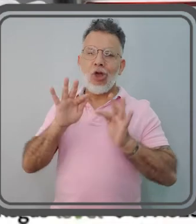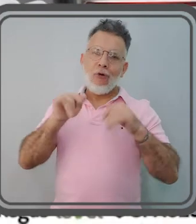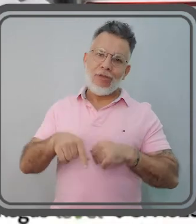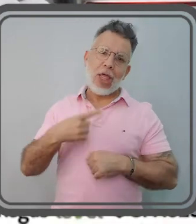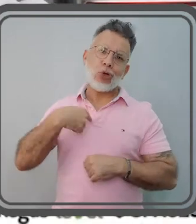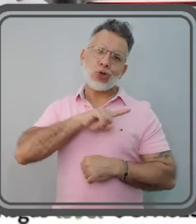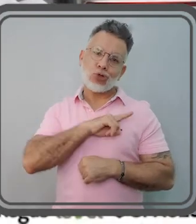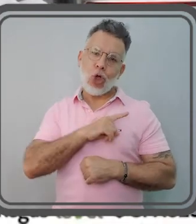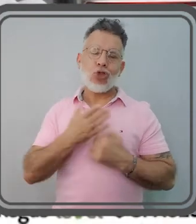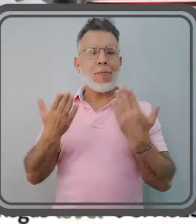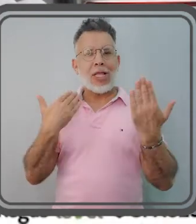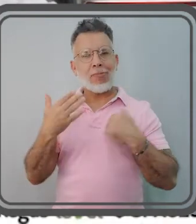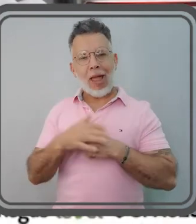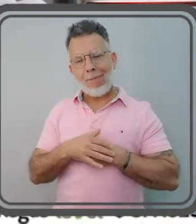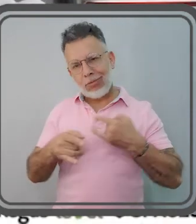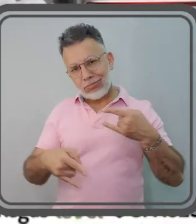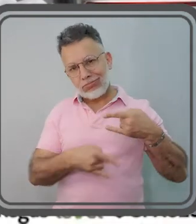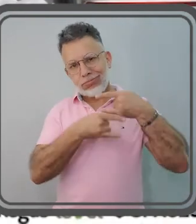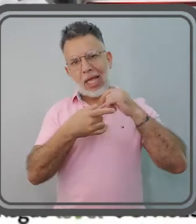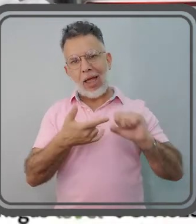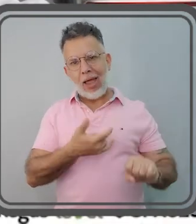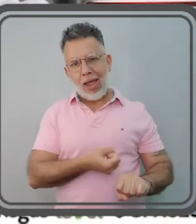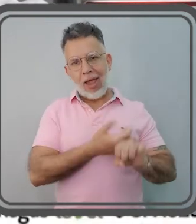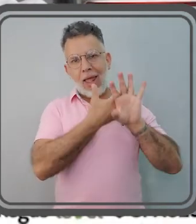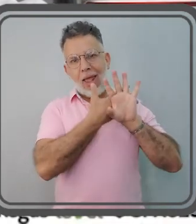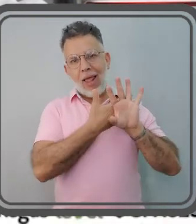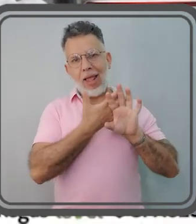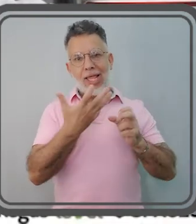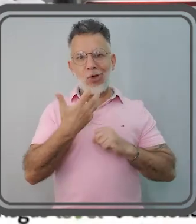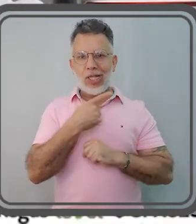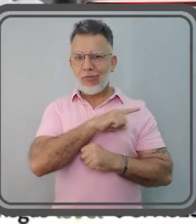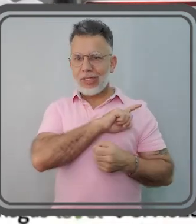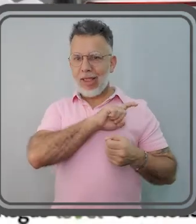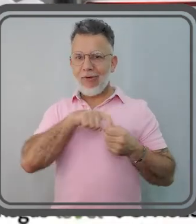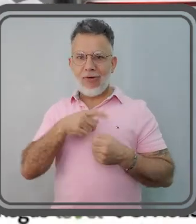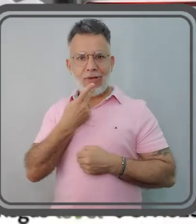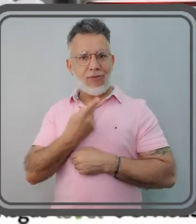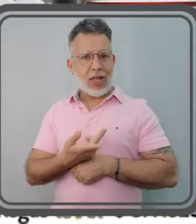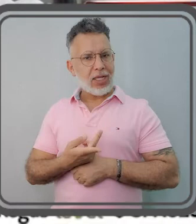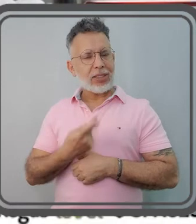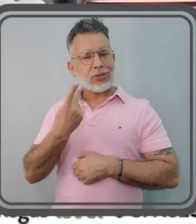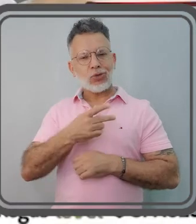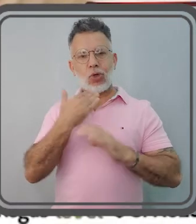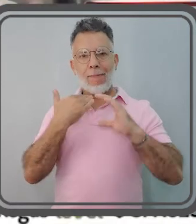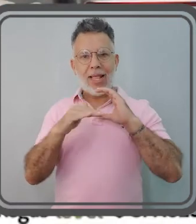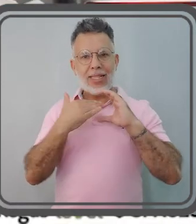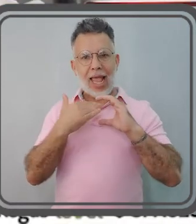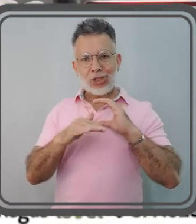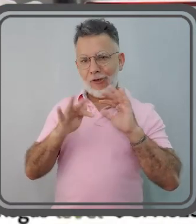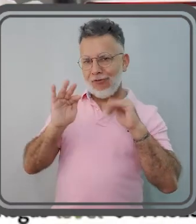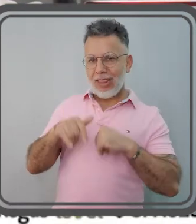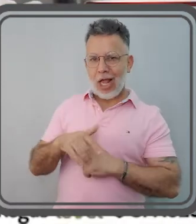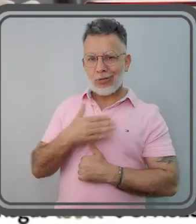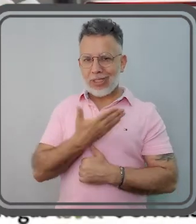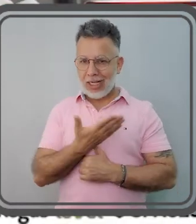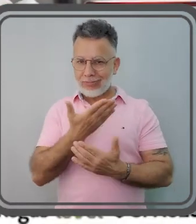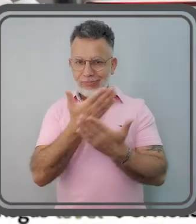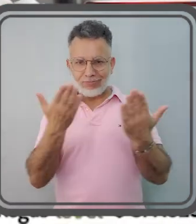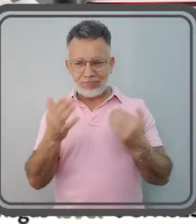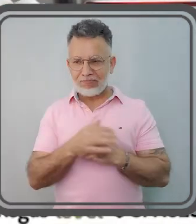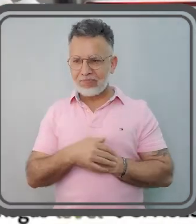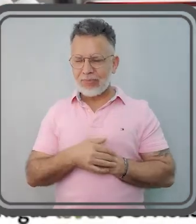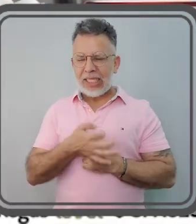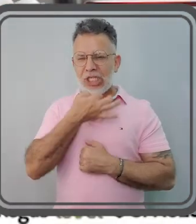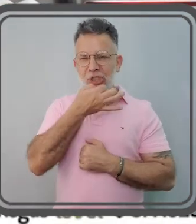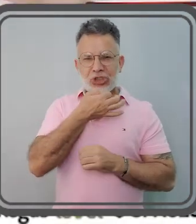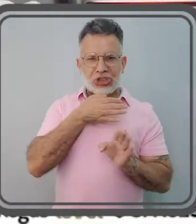né, trouxesse suas considerações finais, né, dicas para quem quer empreender, dicas para quem quer abrir